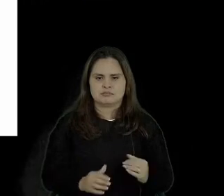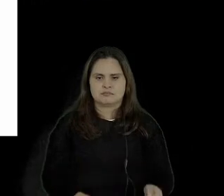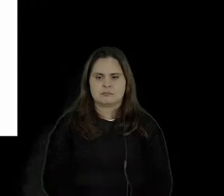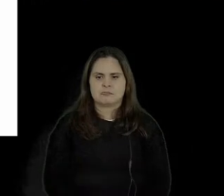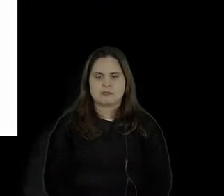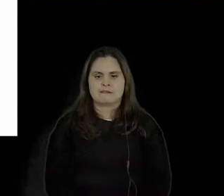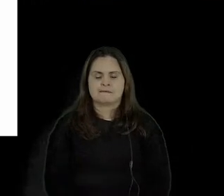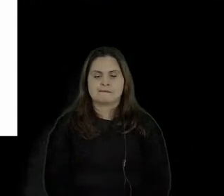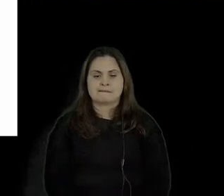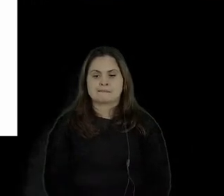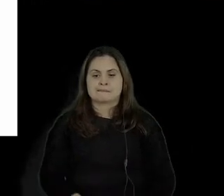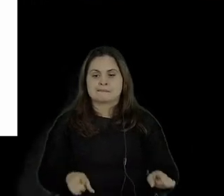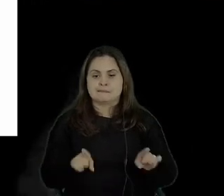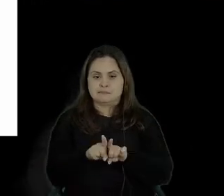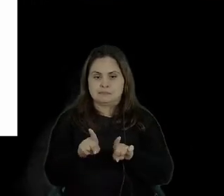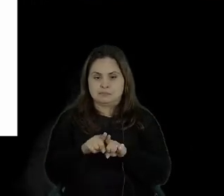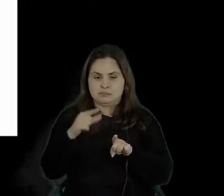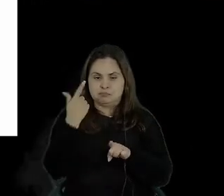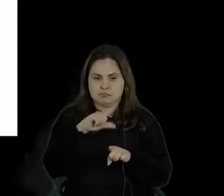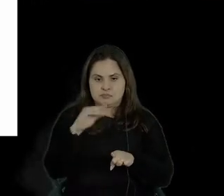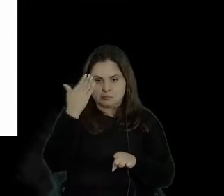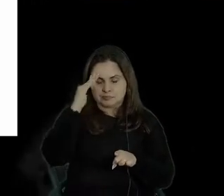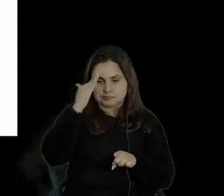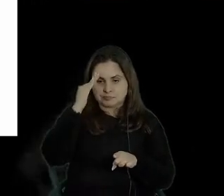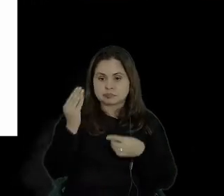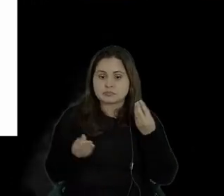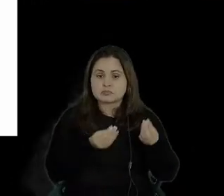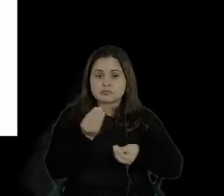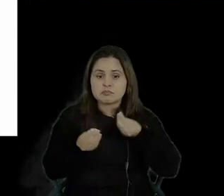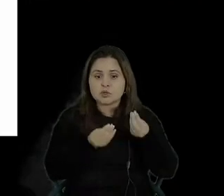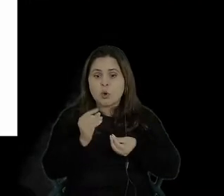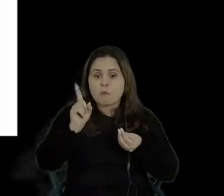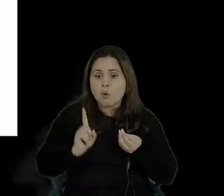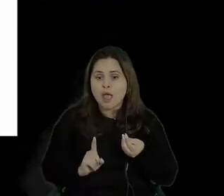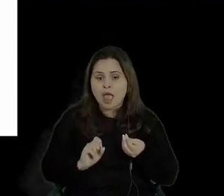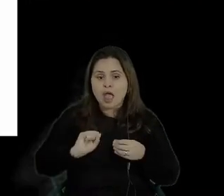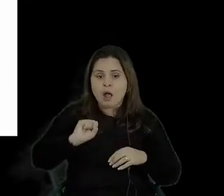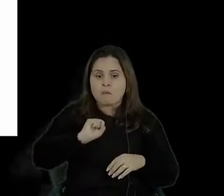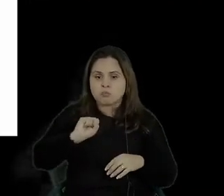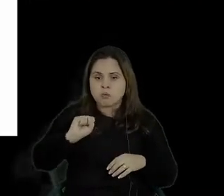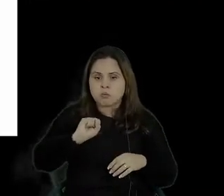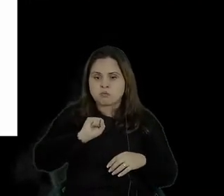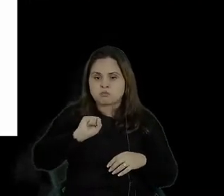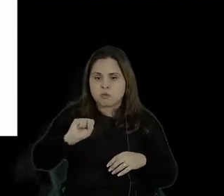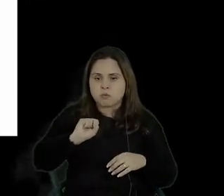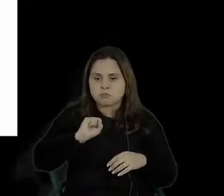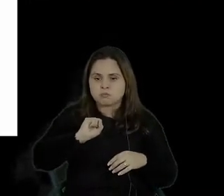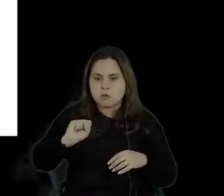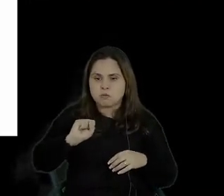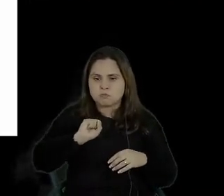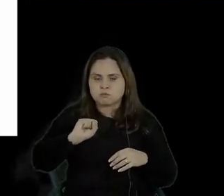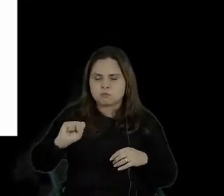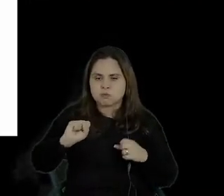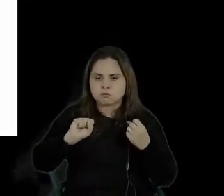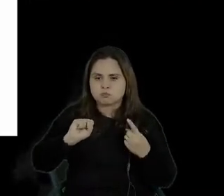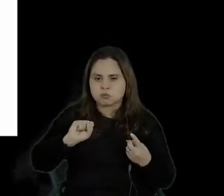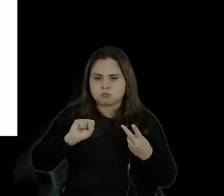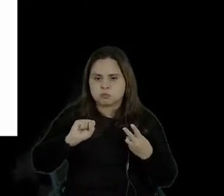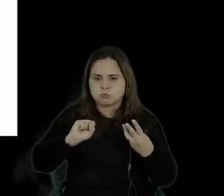Inclusive, a gente consegue entender até como que é a pulsação do vaso sanguíneo quando é